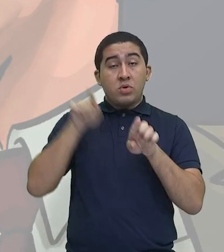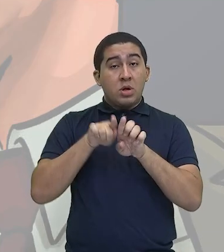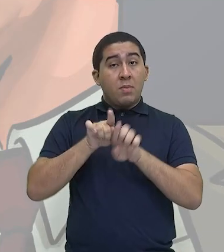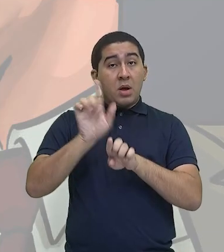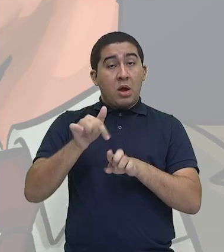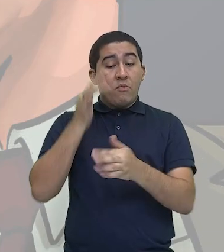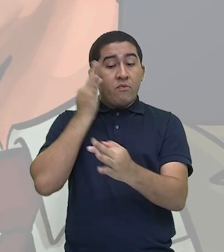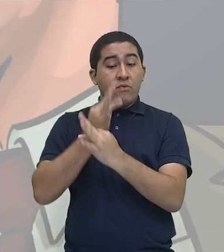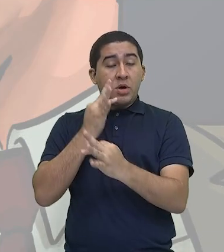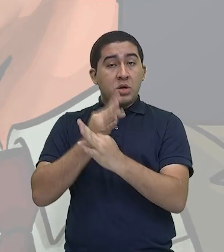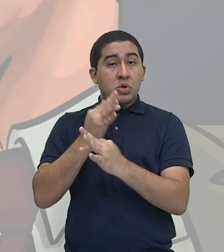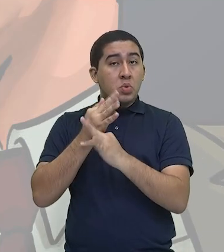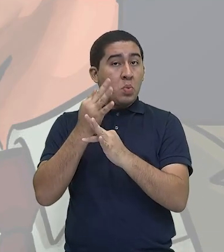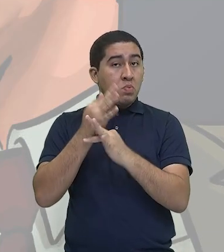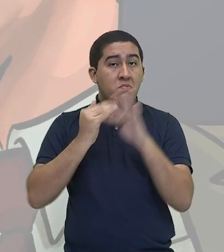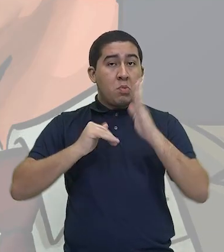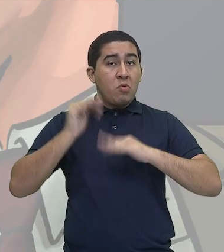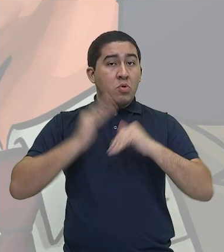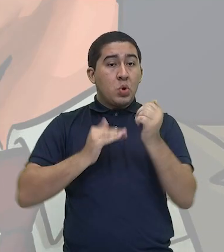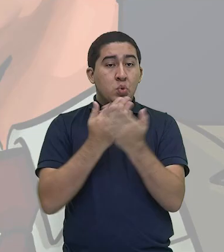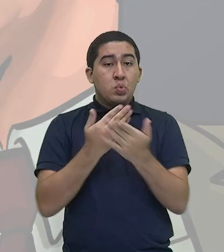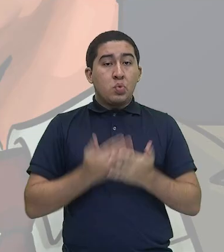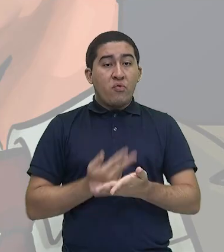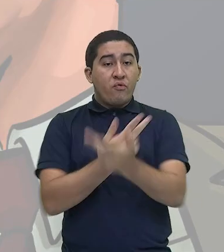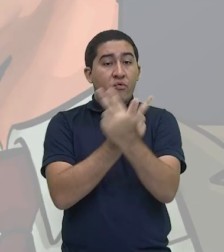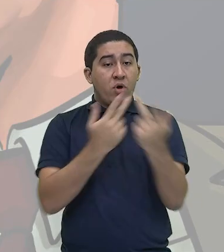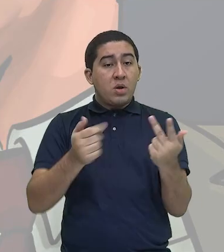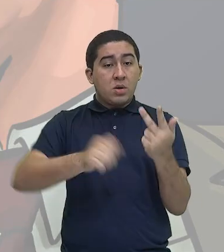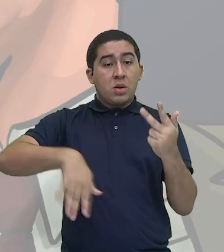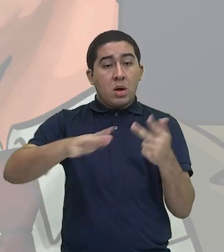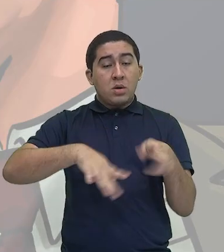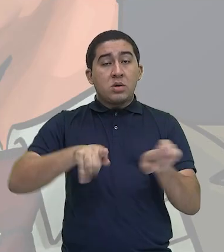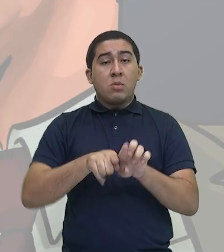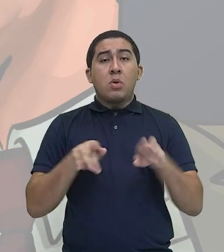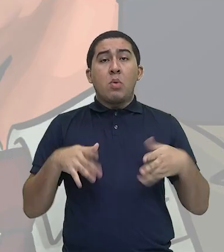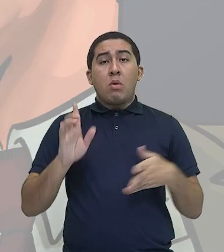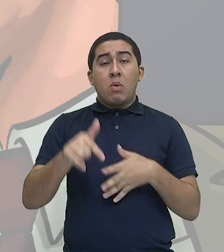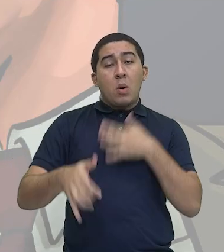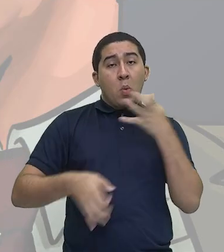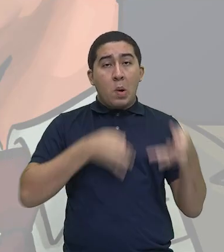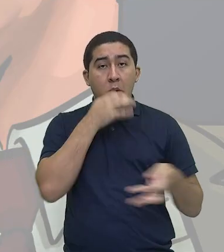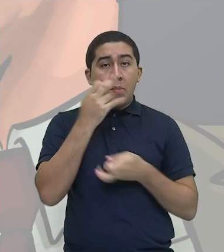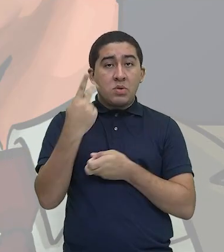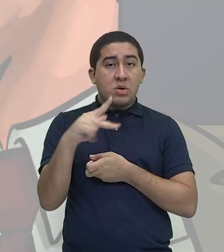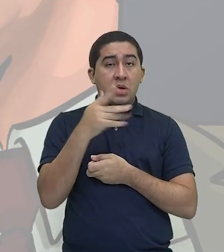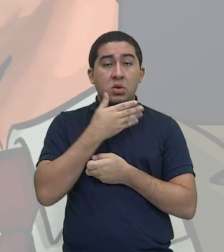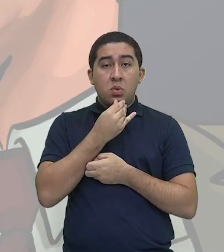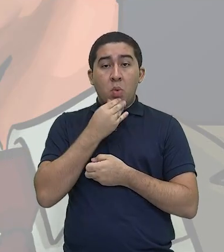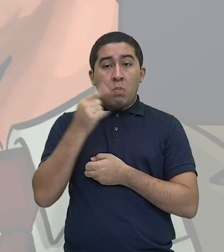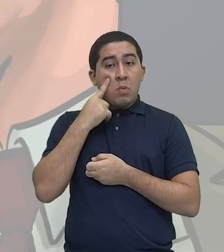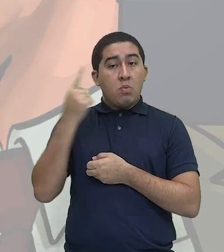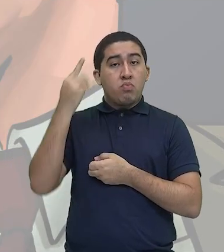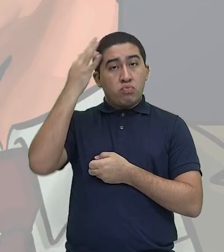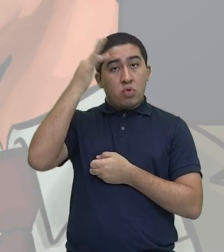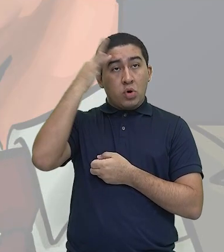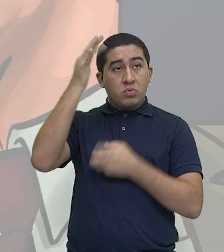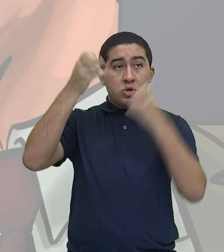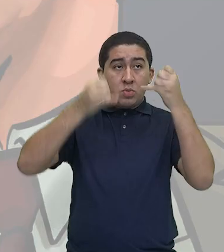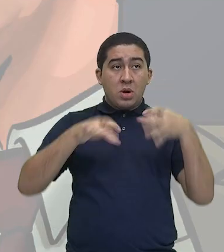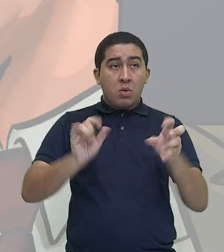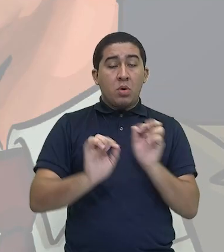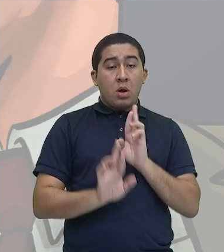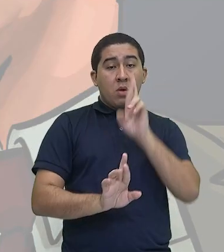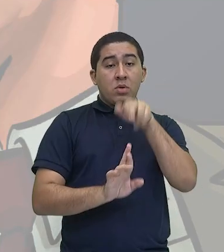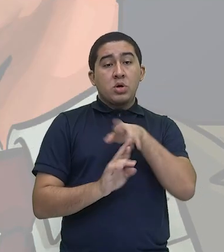né, ele estudou várias áreas também. Então, qual é o argumento, né, que o Thomas Kuhn, esse filósofo, vai dizer sobre a